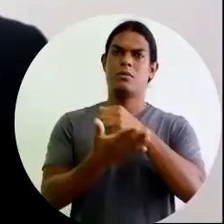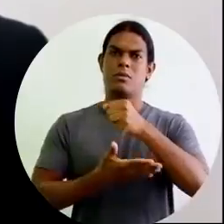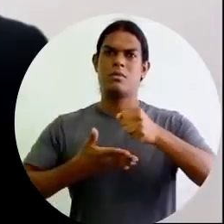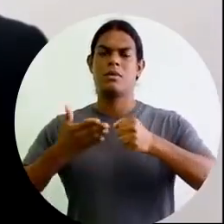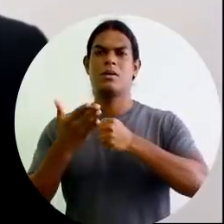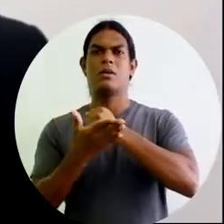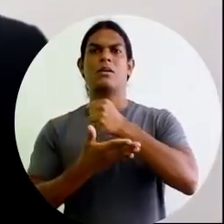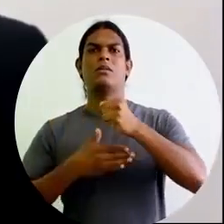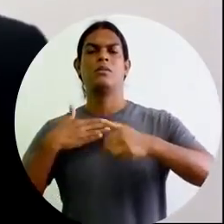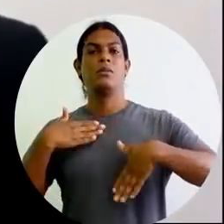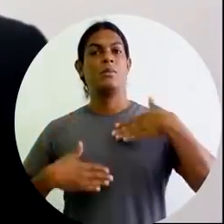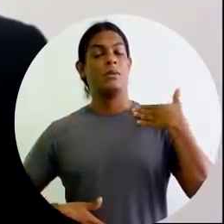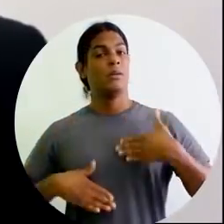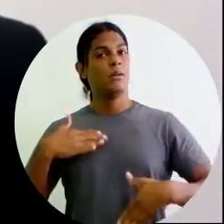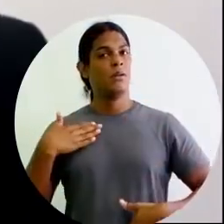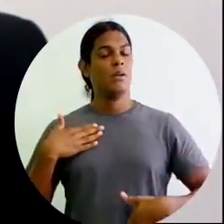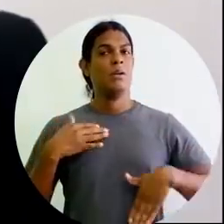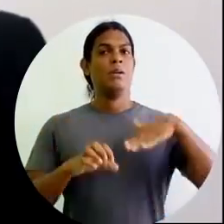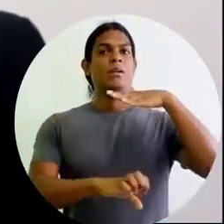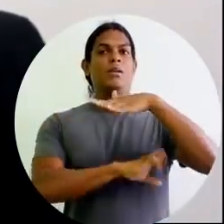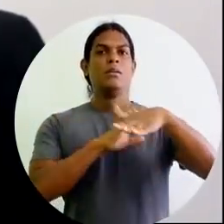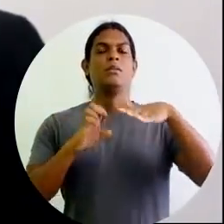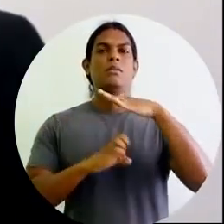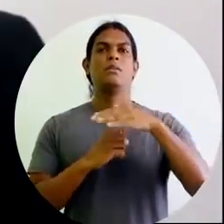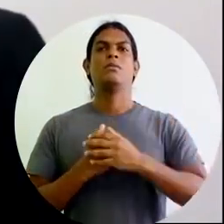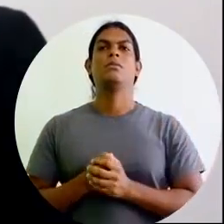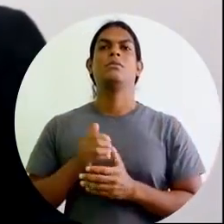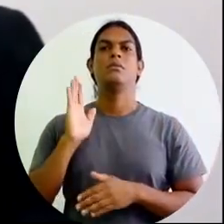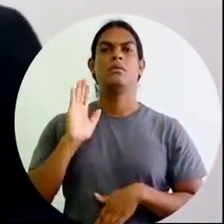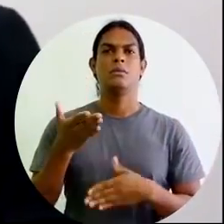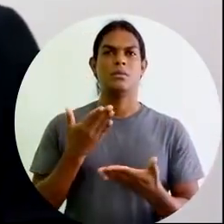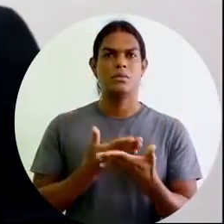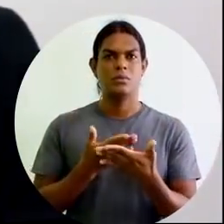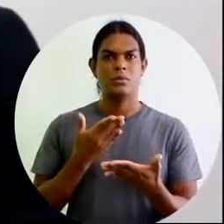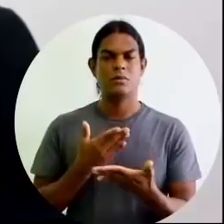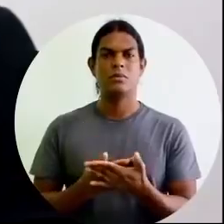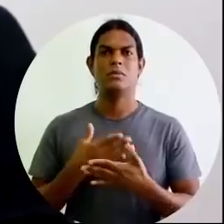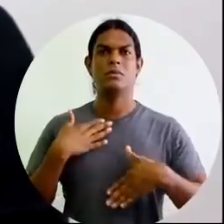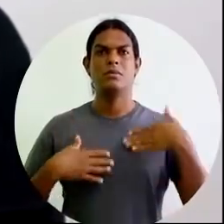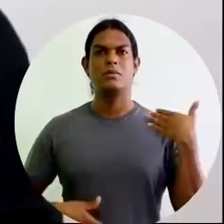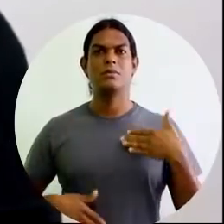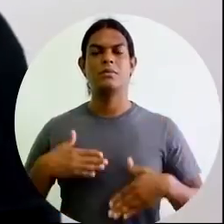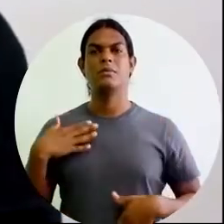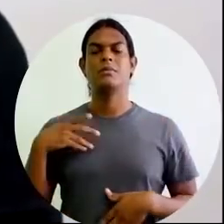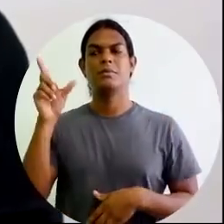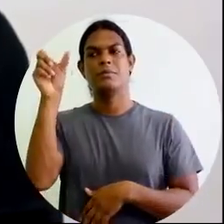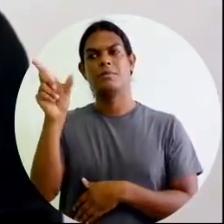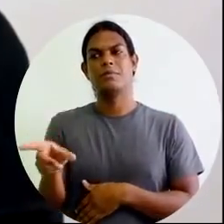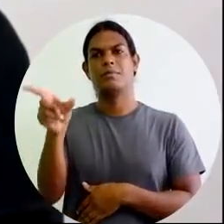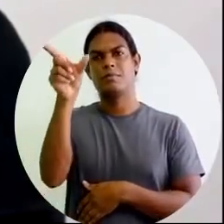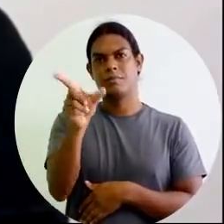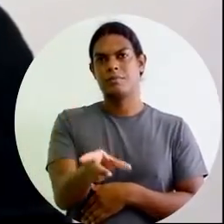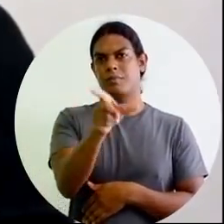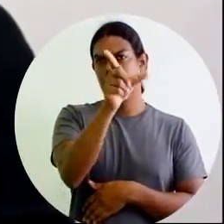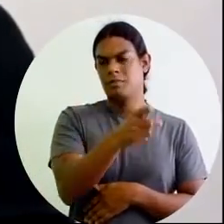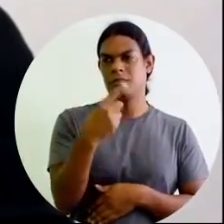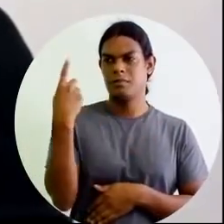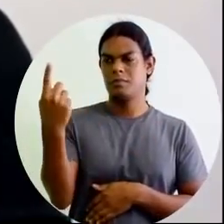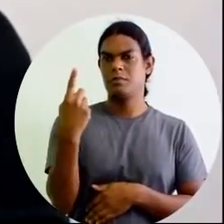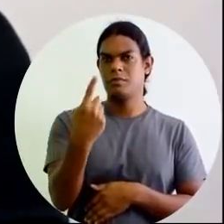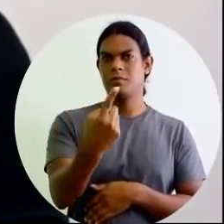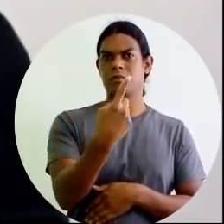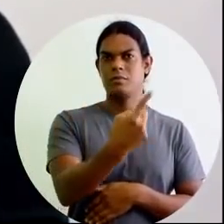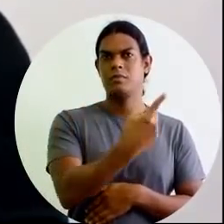do comportamento organizacional. Falamos do comportamento individual,